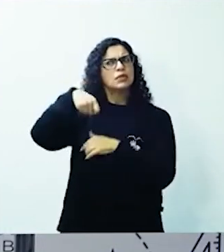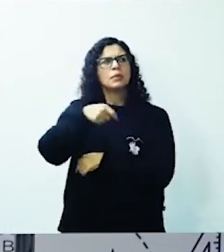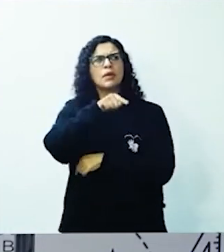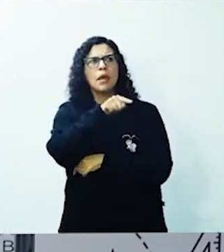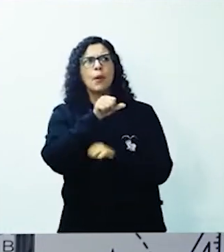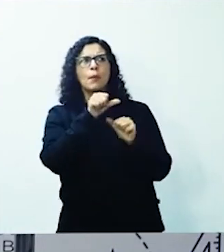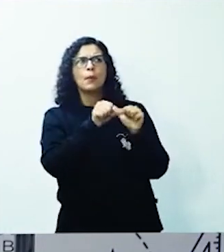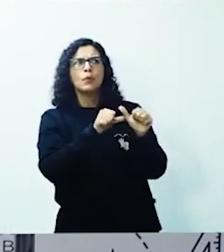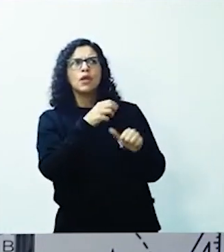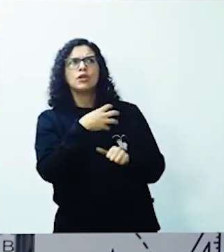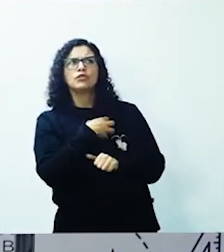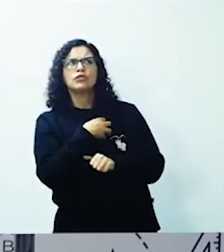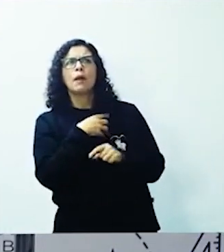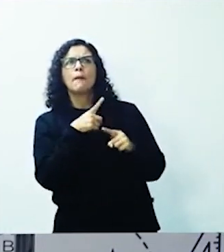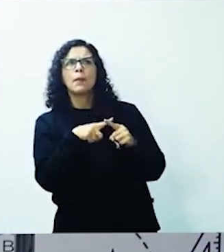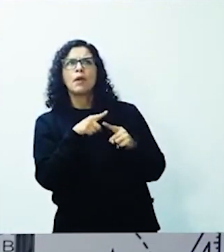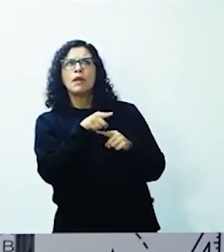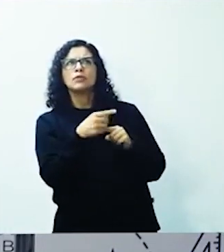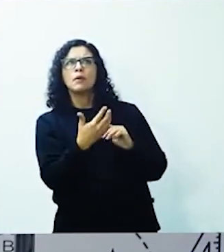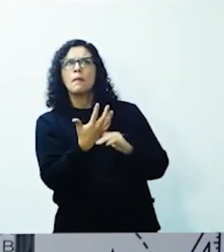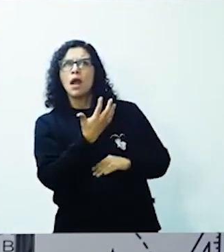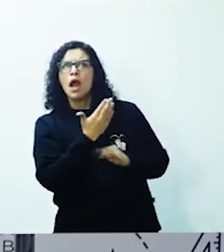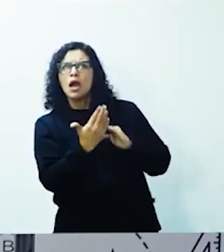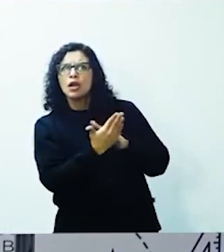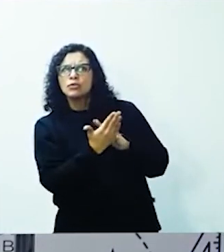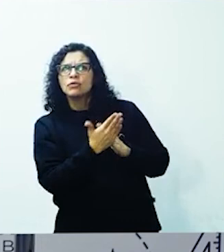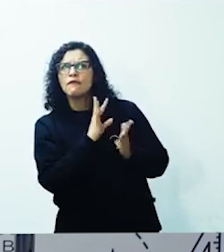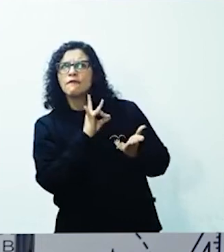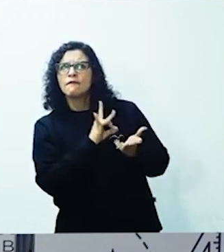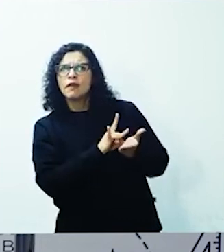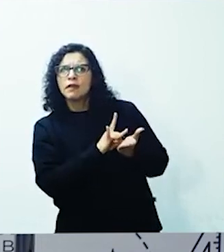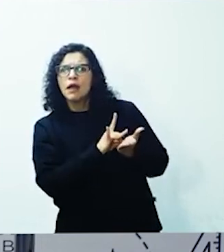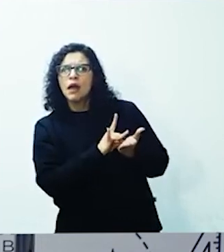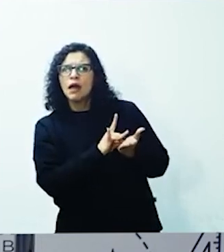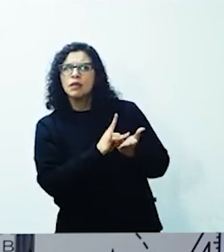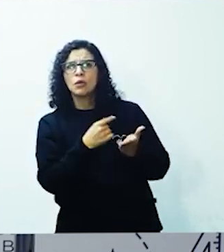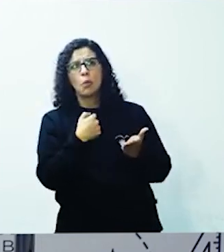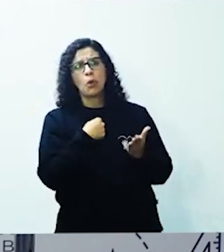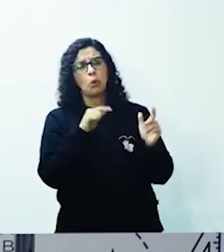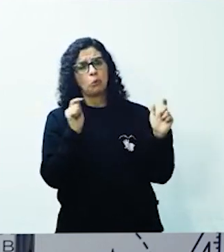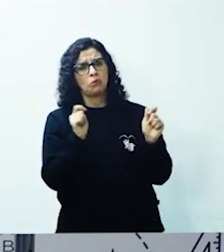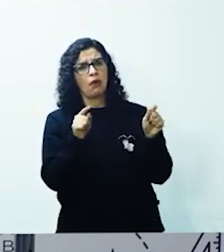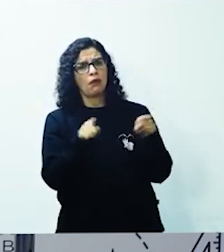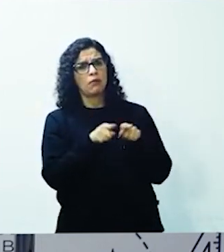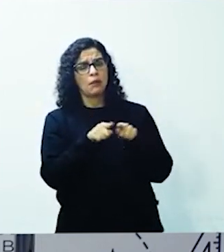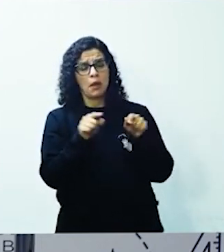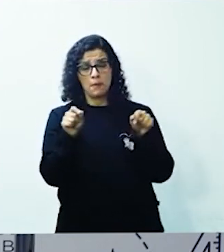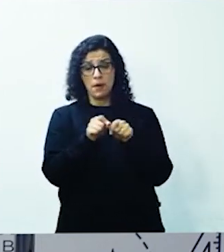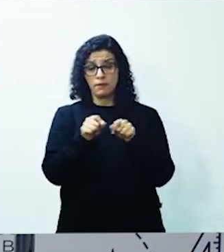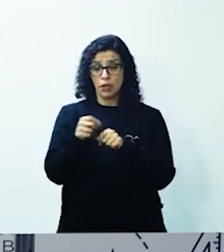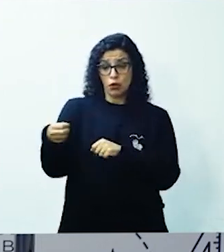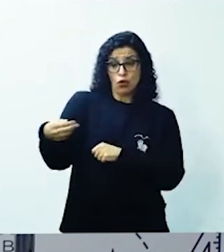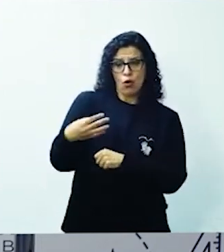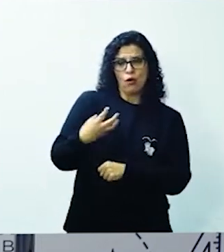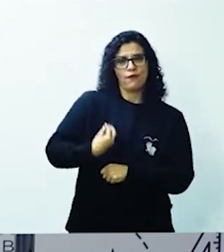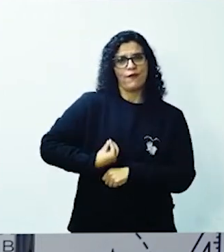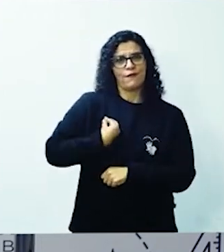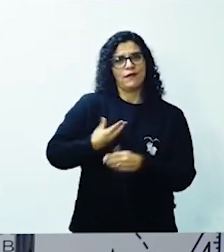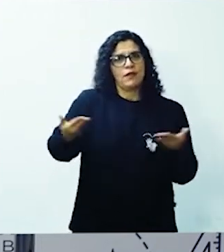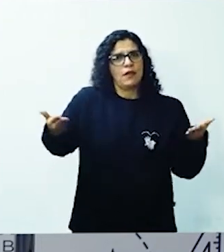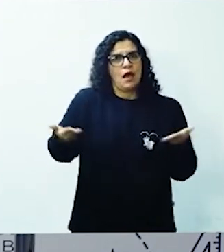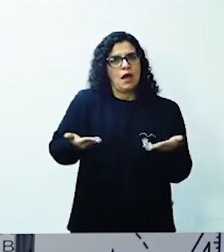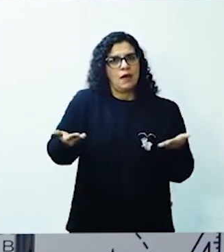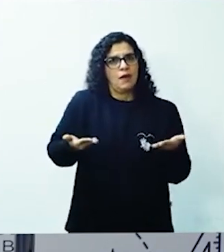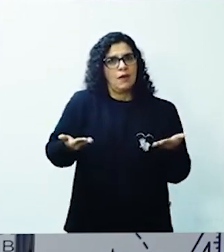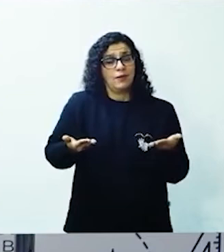aquela mudança realmente me afetou? Ou será que foi para que eu fizesse algo que eu estou fazendo hoje. Então, a gente